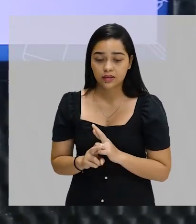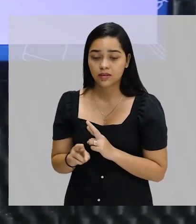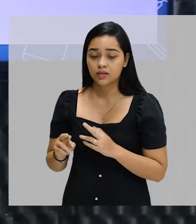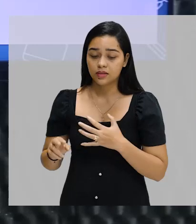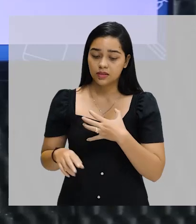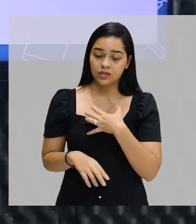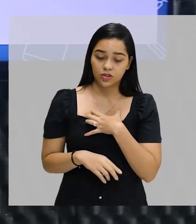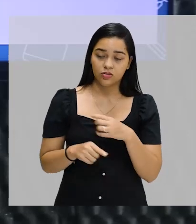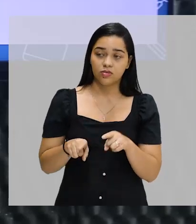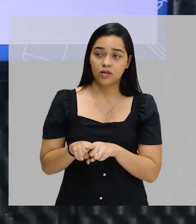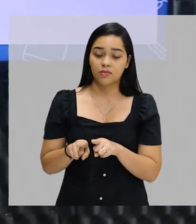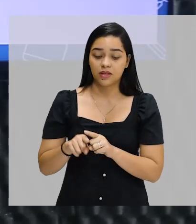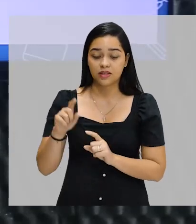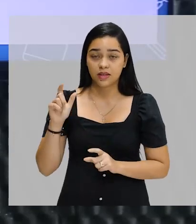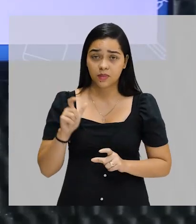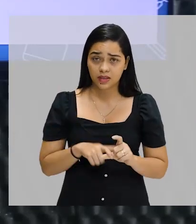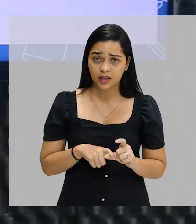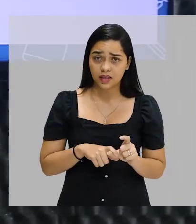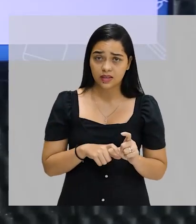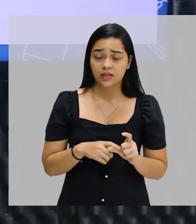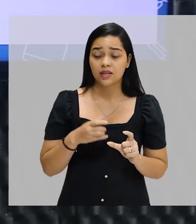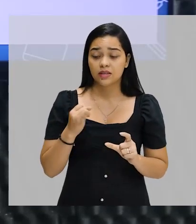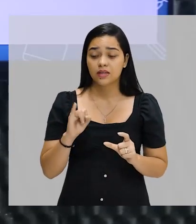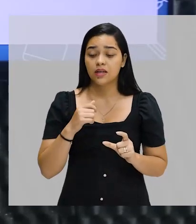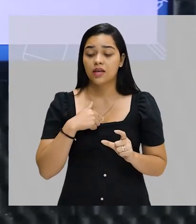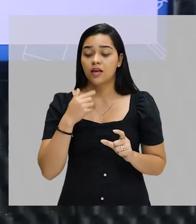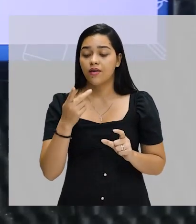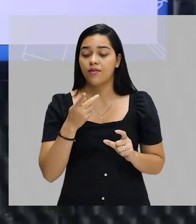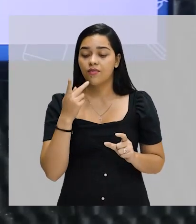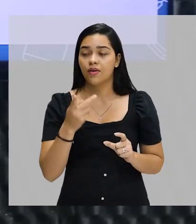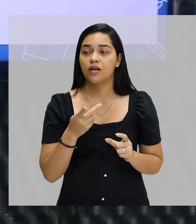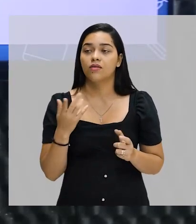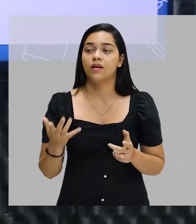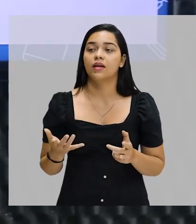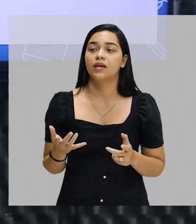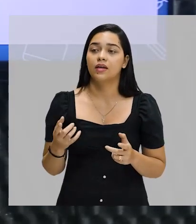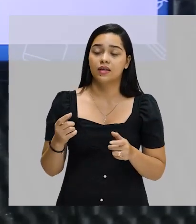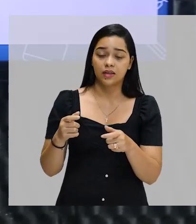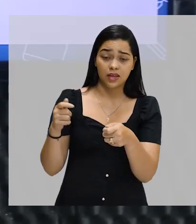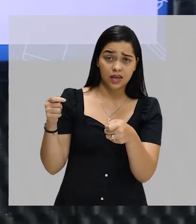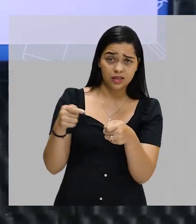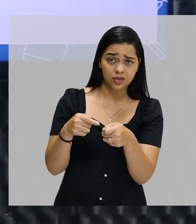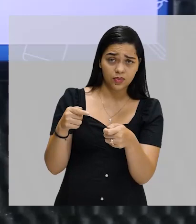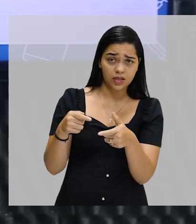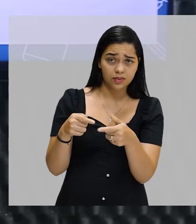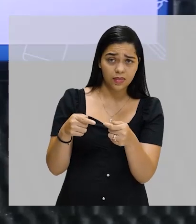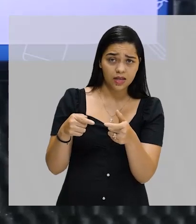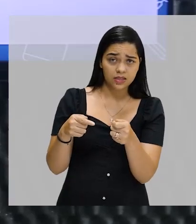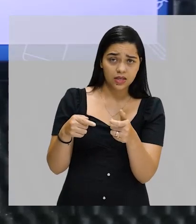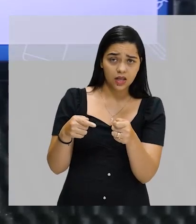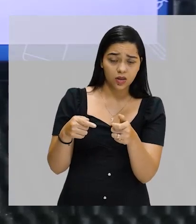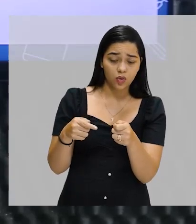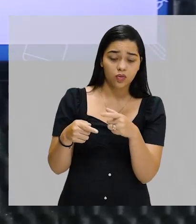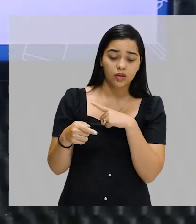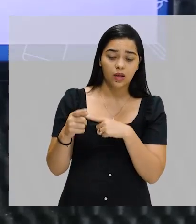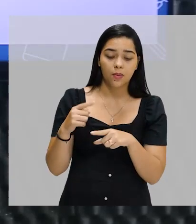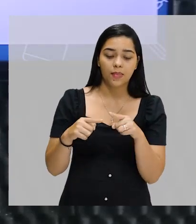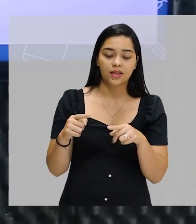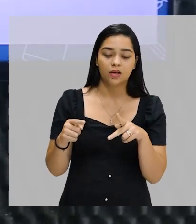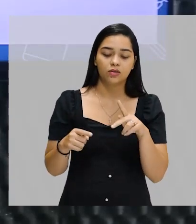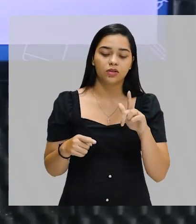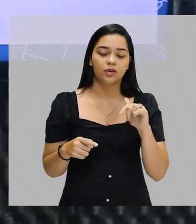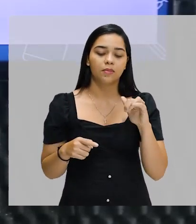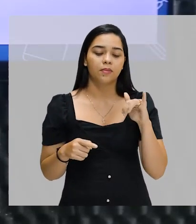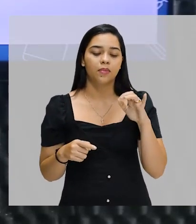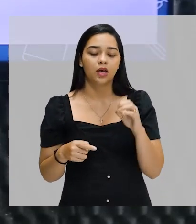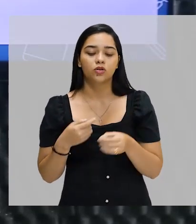sentido e, claro, de dependência. Se eu digo que este passador tem um material